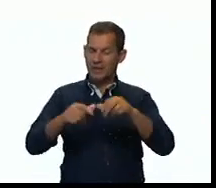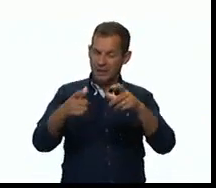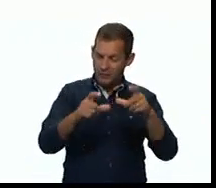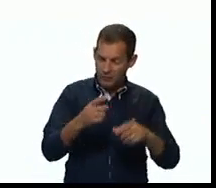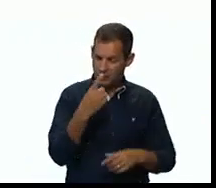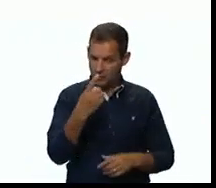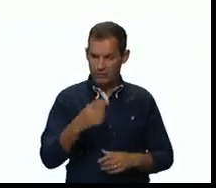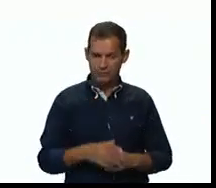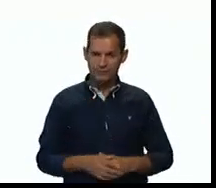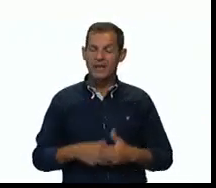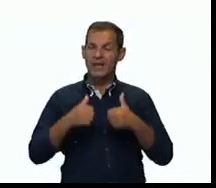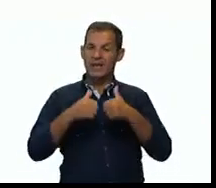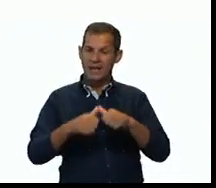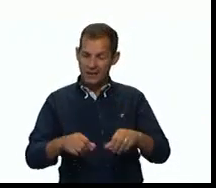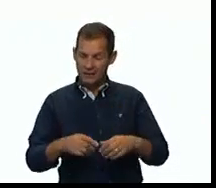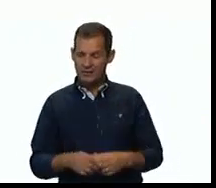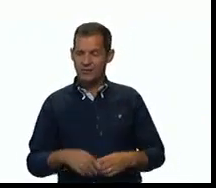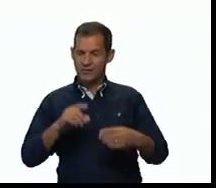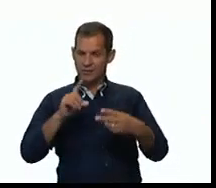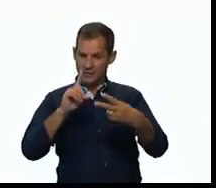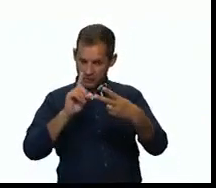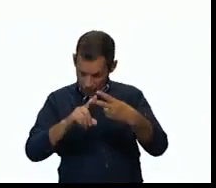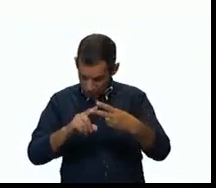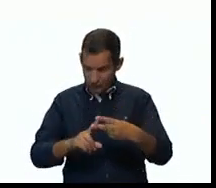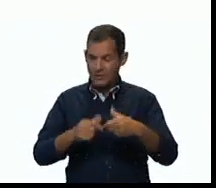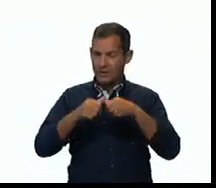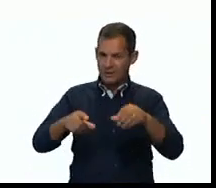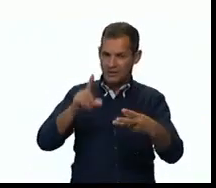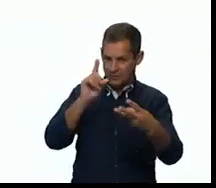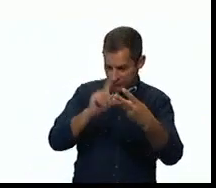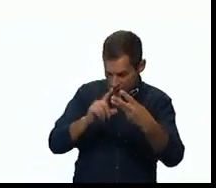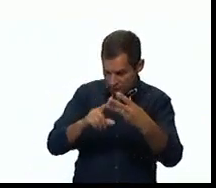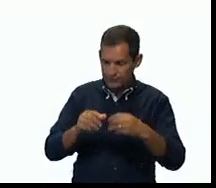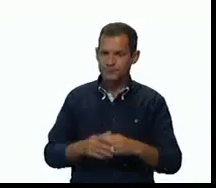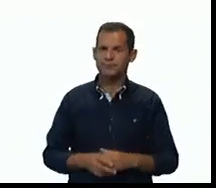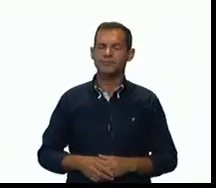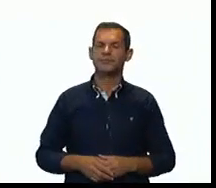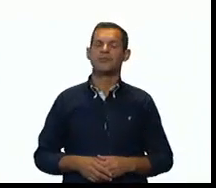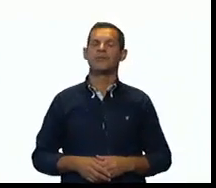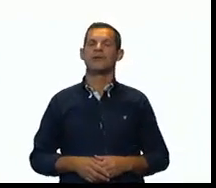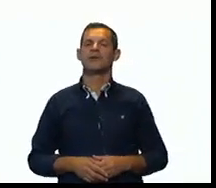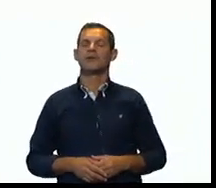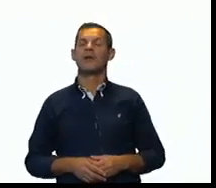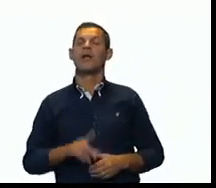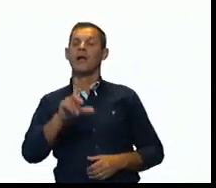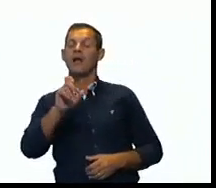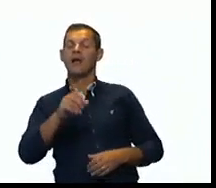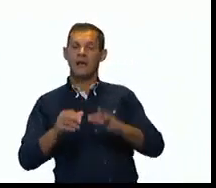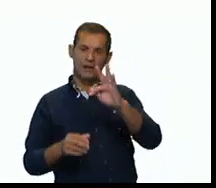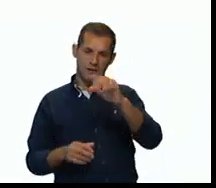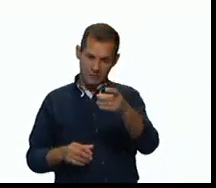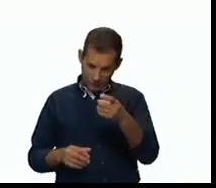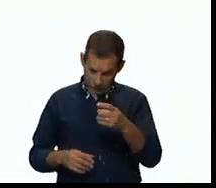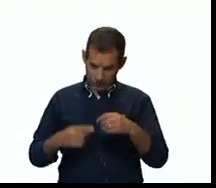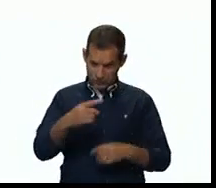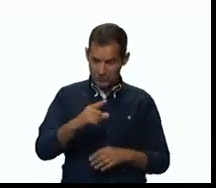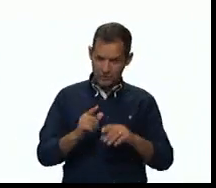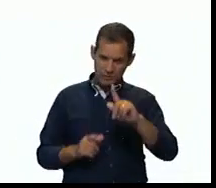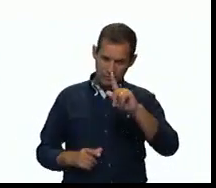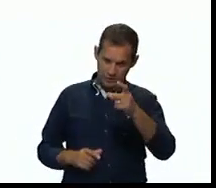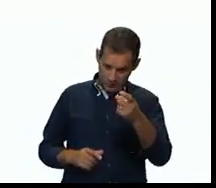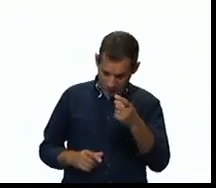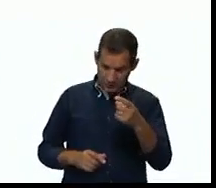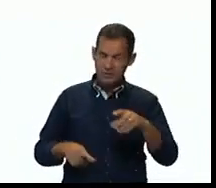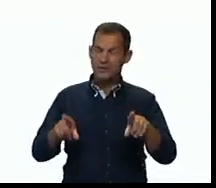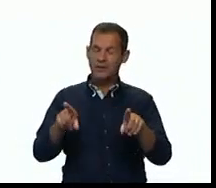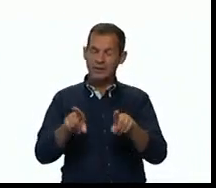área A1, essa área A2 e essa área A3. Aqui seria f de x menos g de x